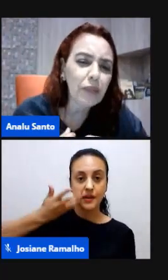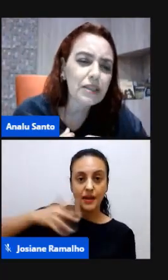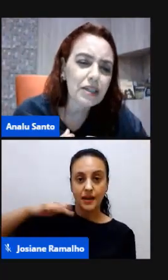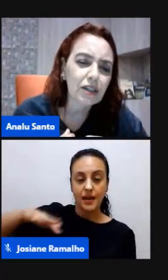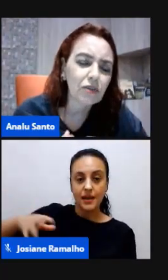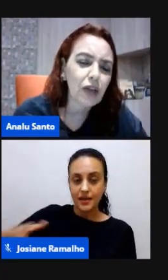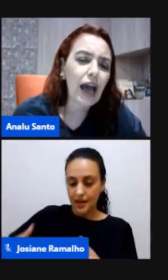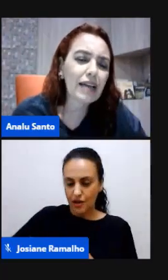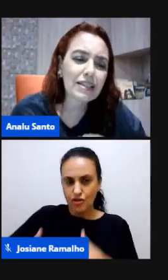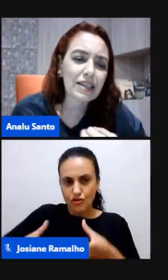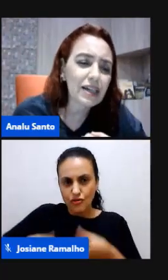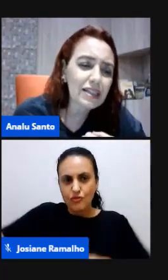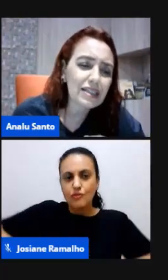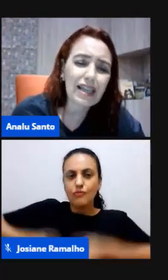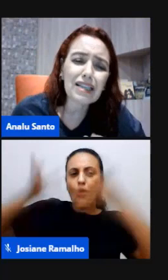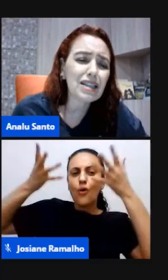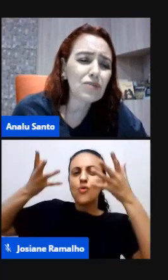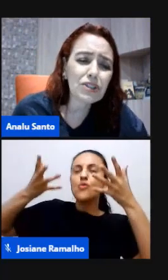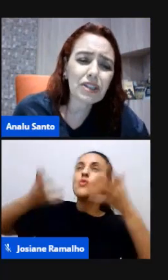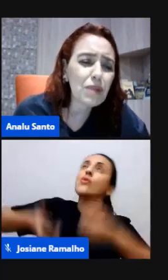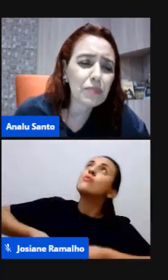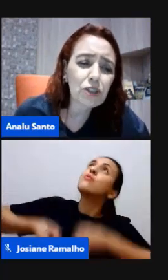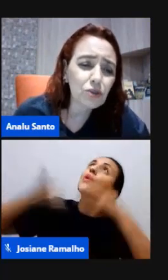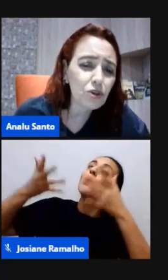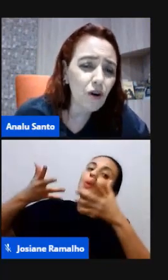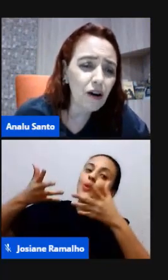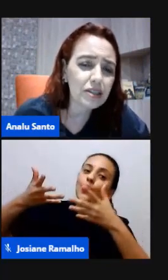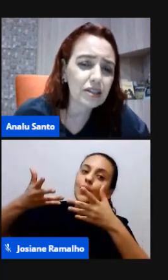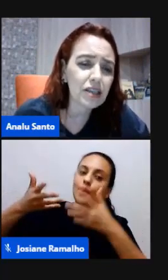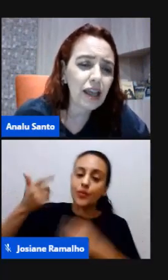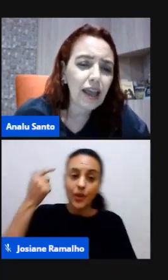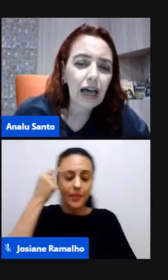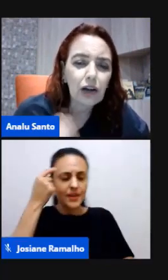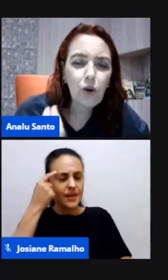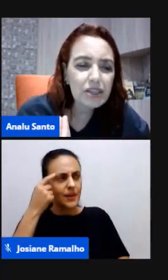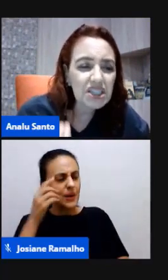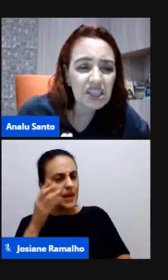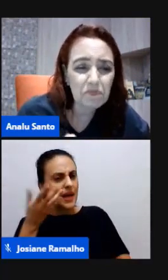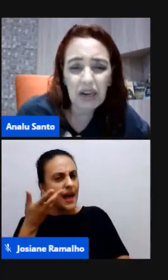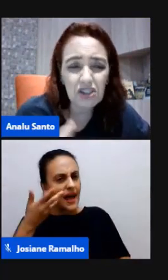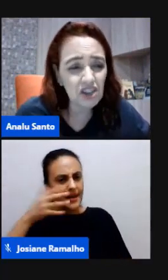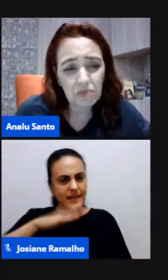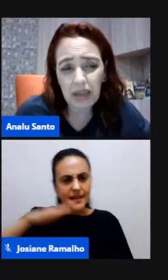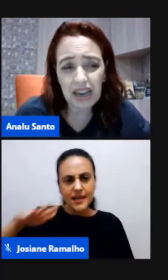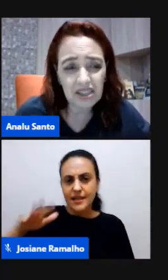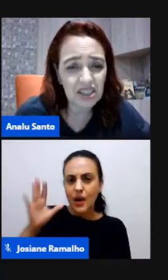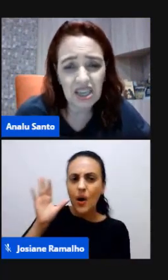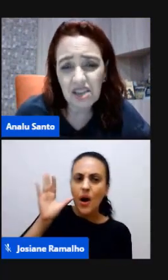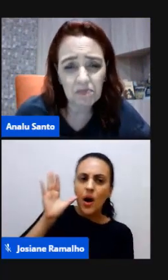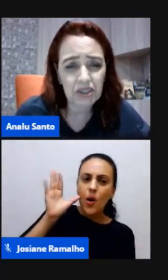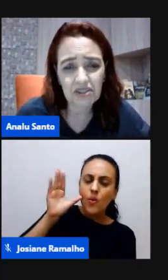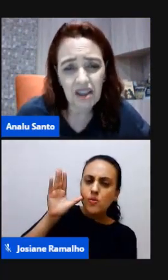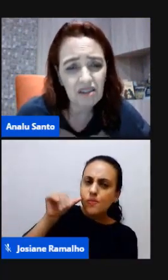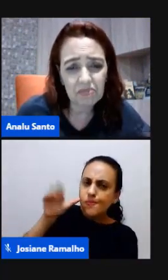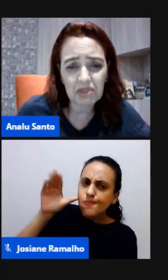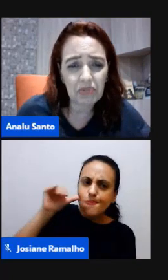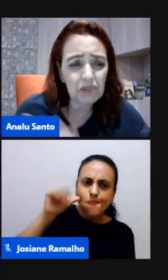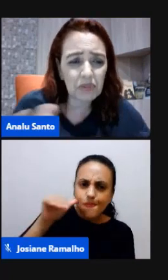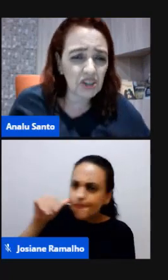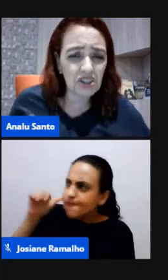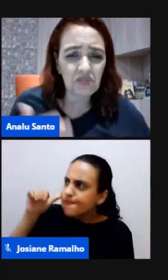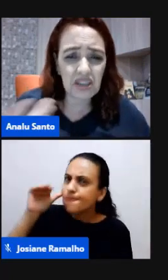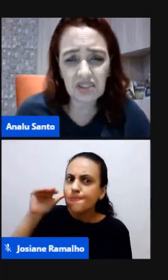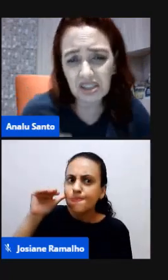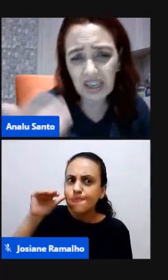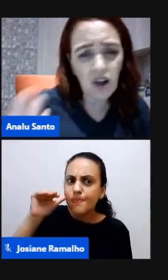fica pensando, as crianças, elas são extremamente curiosas, coisas que para a gente parece simples, né? Que para